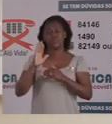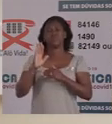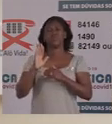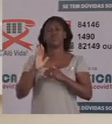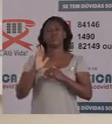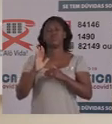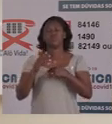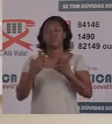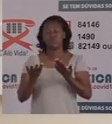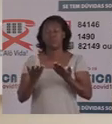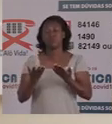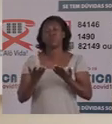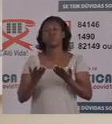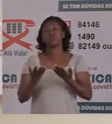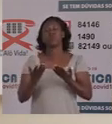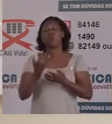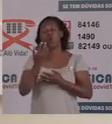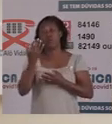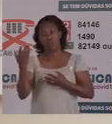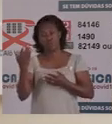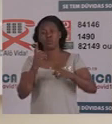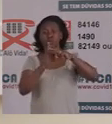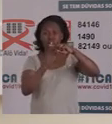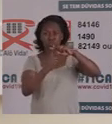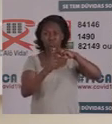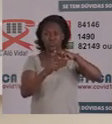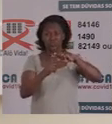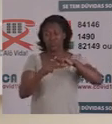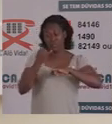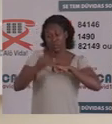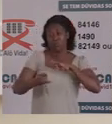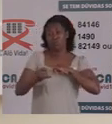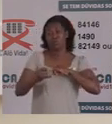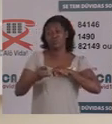significativa. Portanto, a nossa taxa de positividade nesta última semana foi de